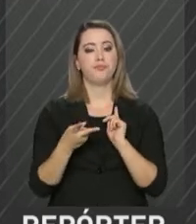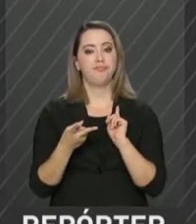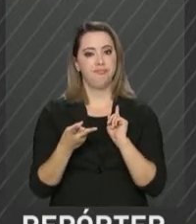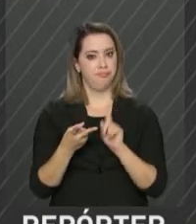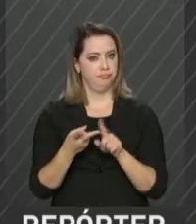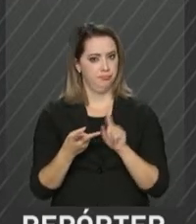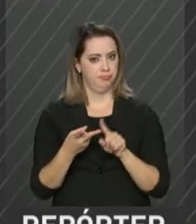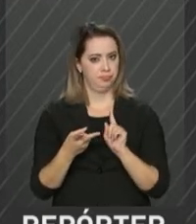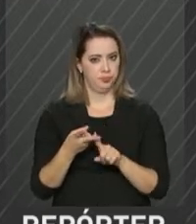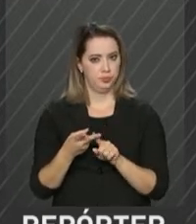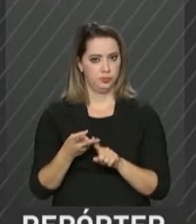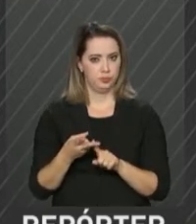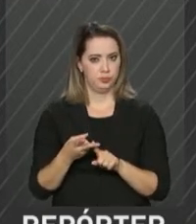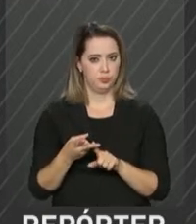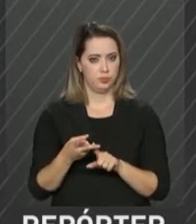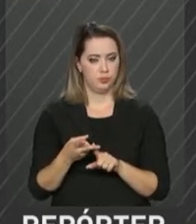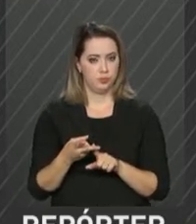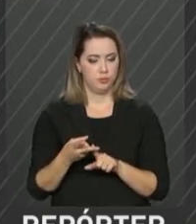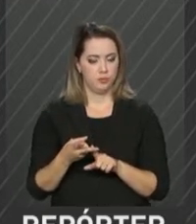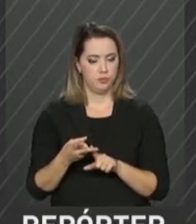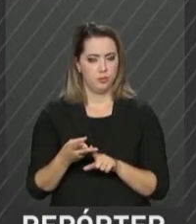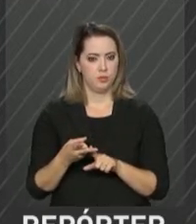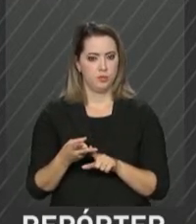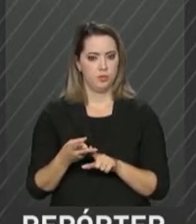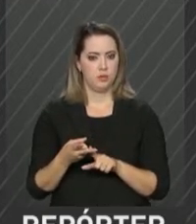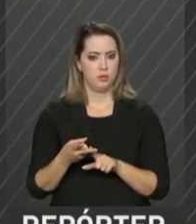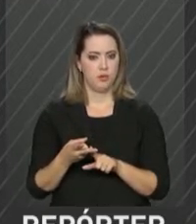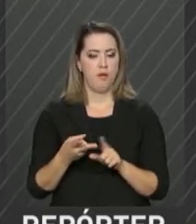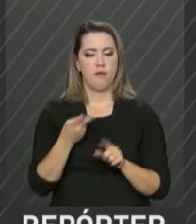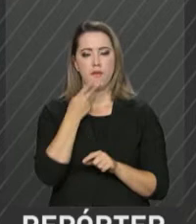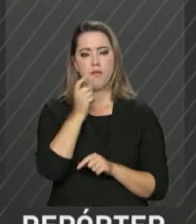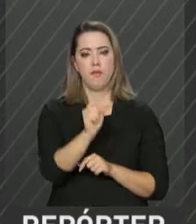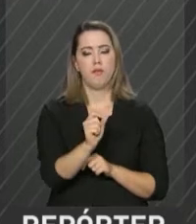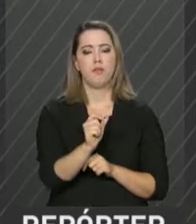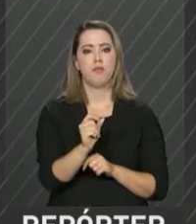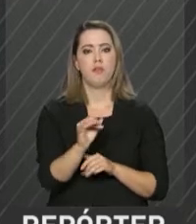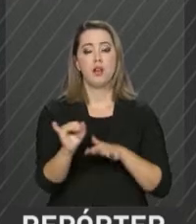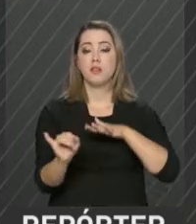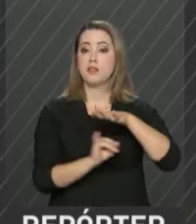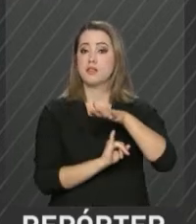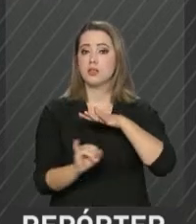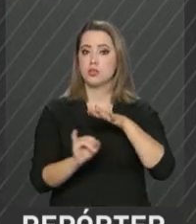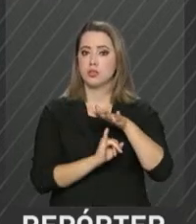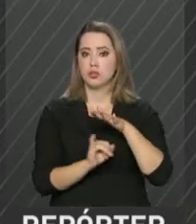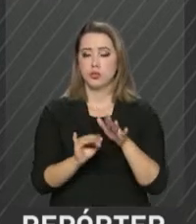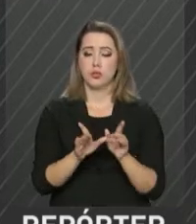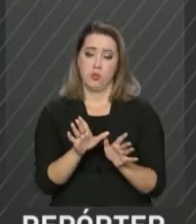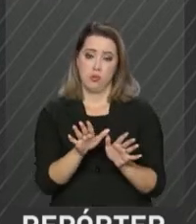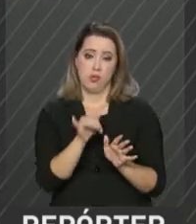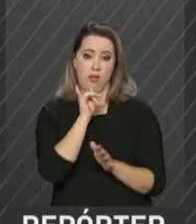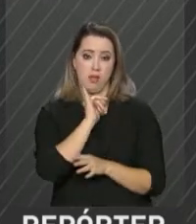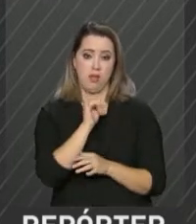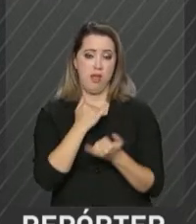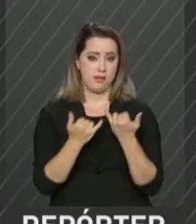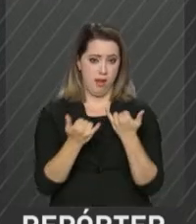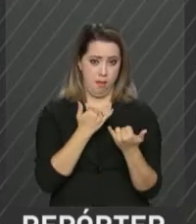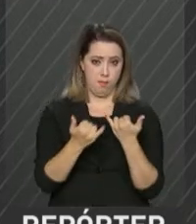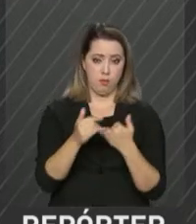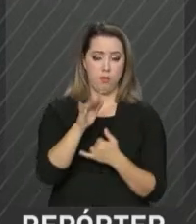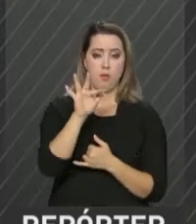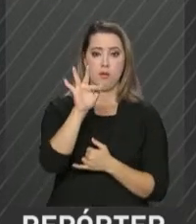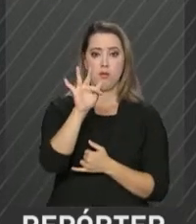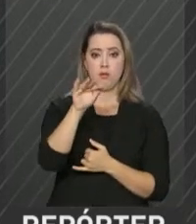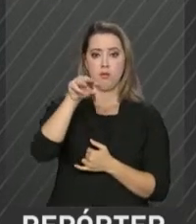de respeito às instituições multilaterais tipo acm banco mundial ea